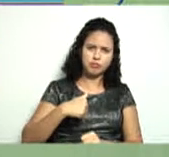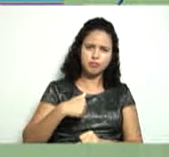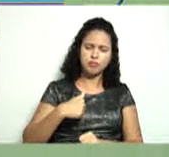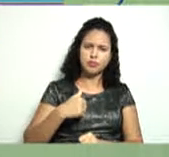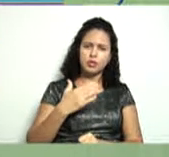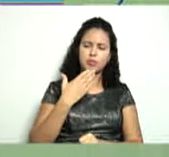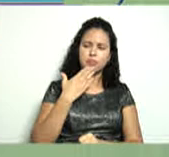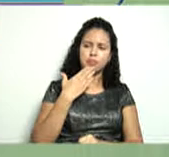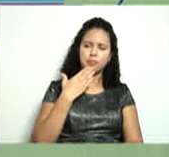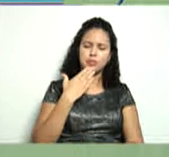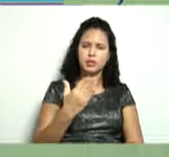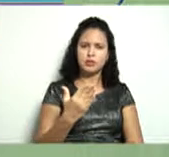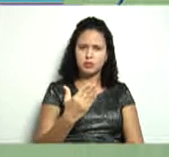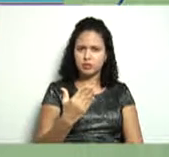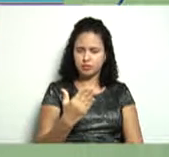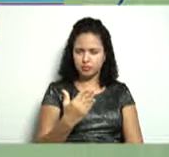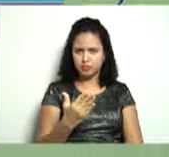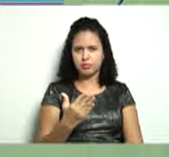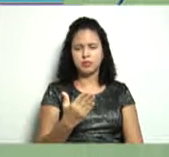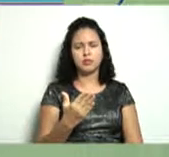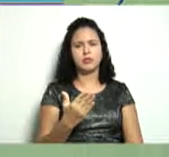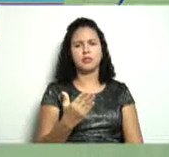será